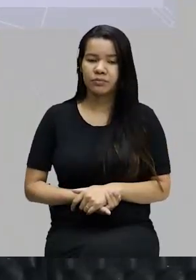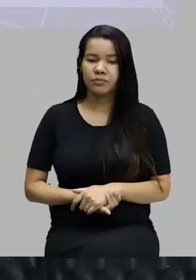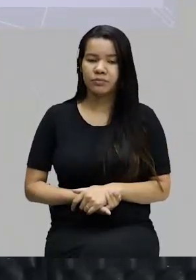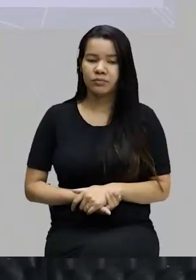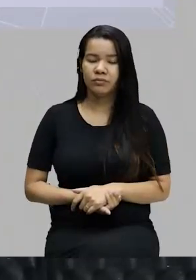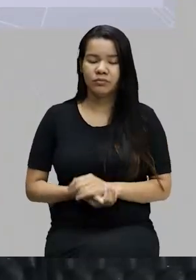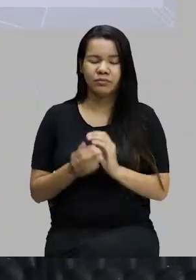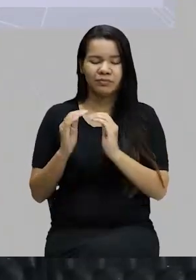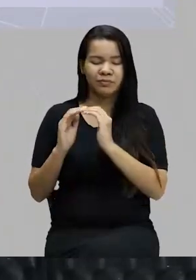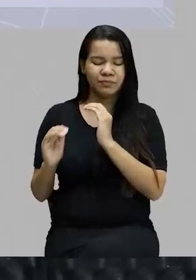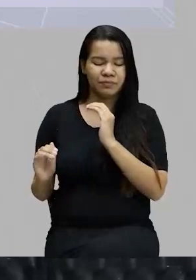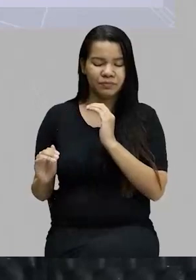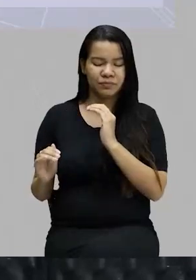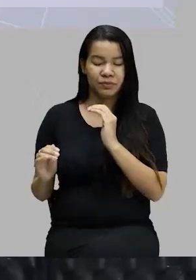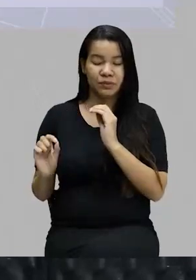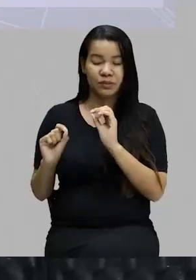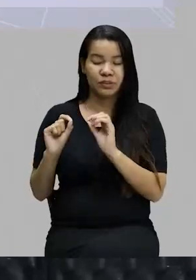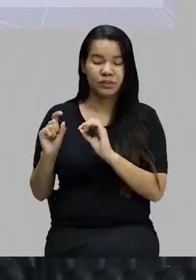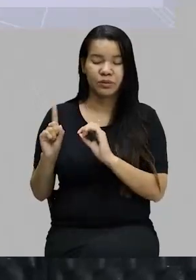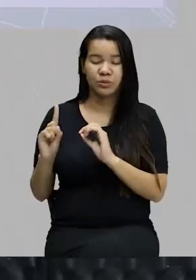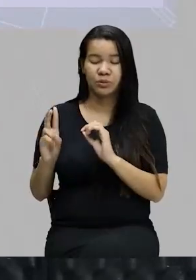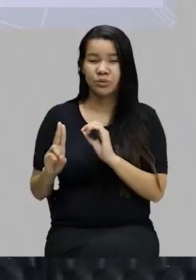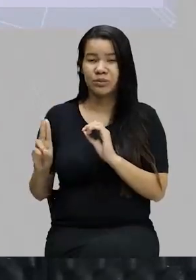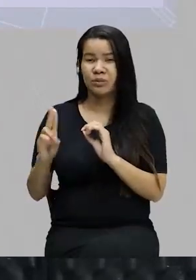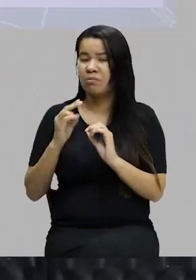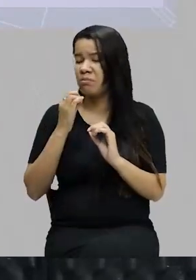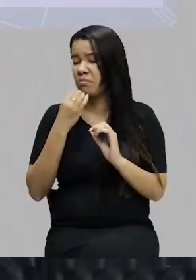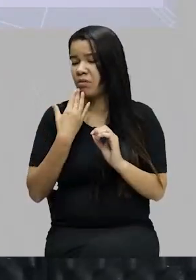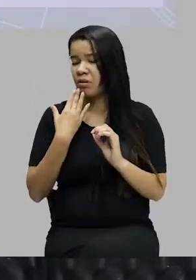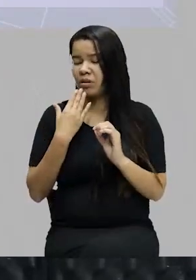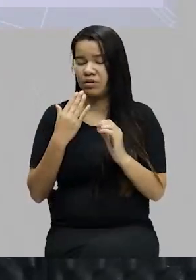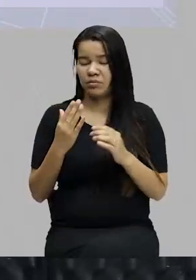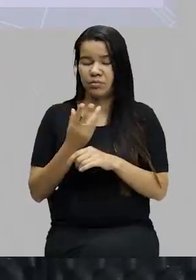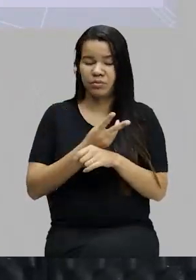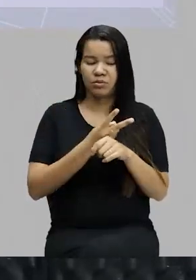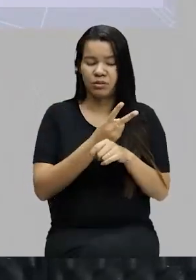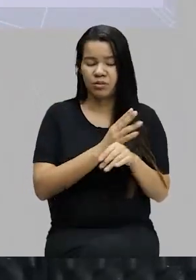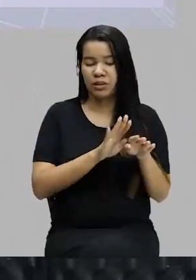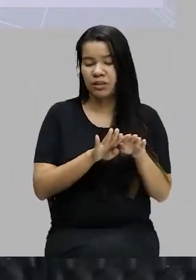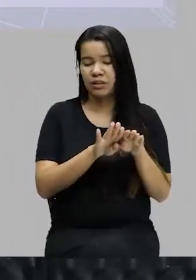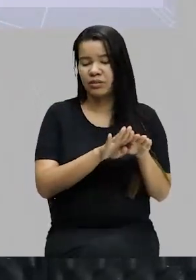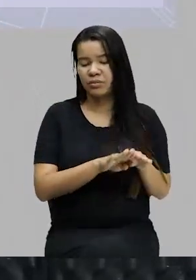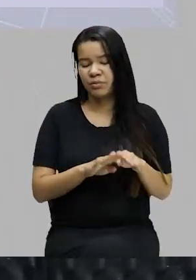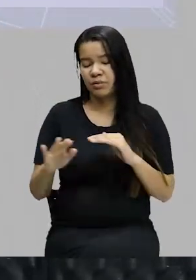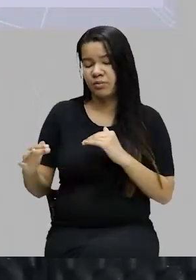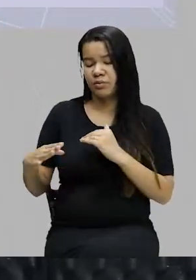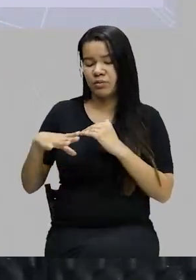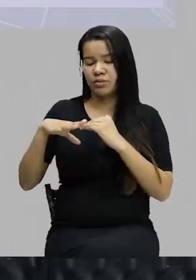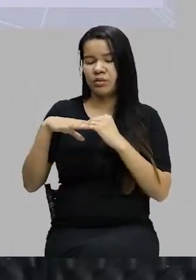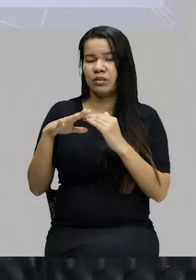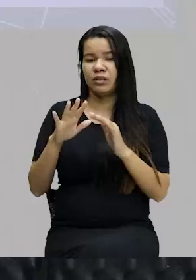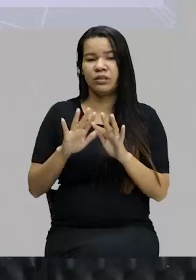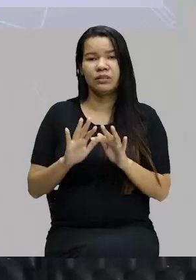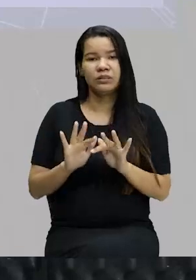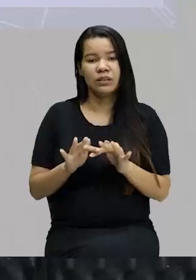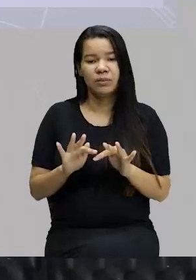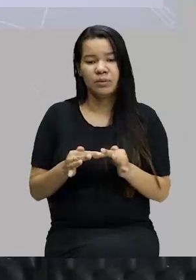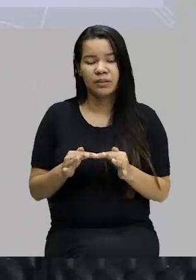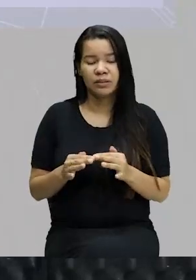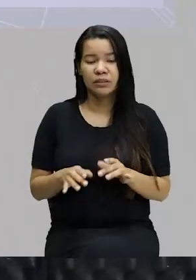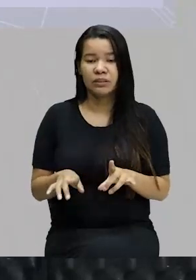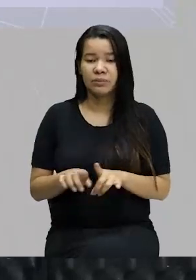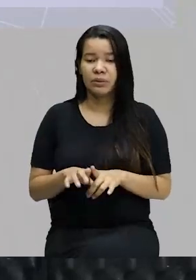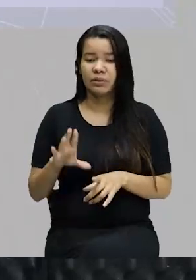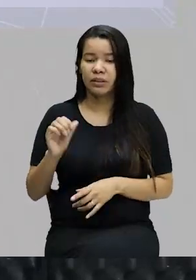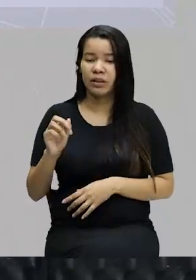inútil, buscar o equilíbrio, né? Trazer a simplicidade. E o carpe diem, a gente já até tinha falado na outra aula,